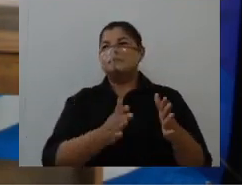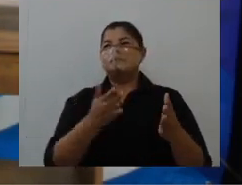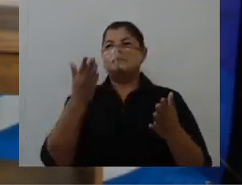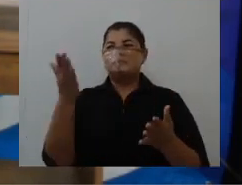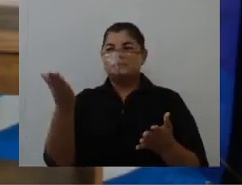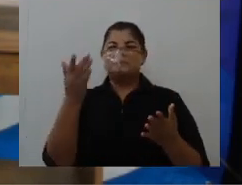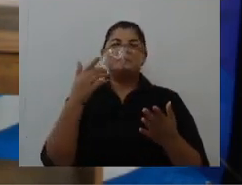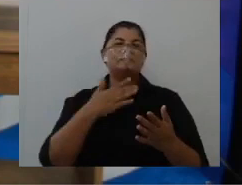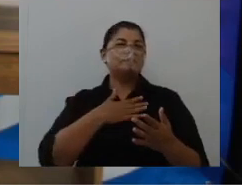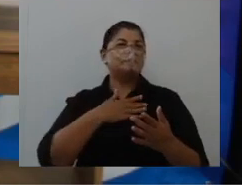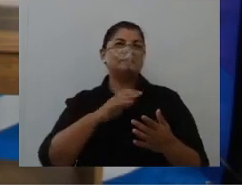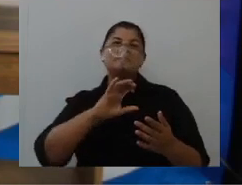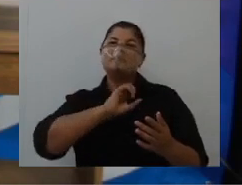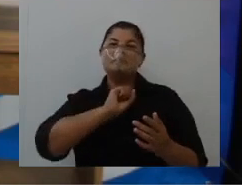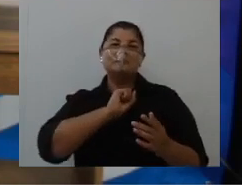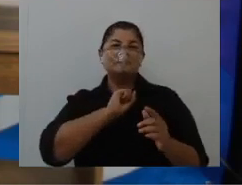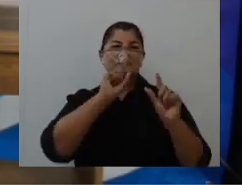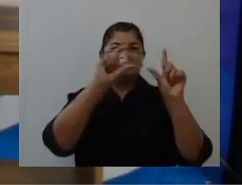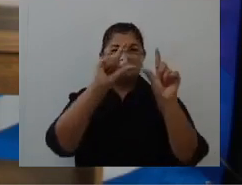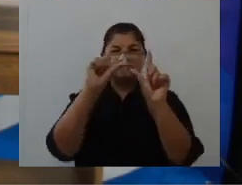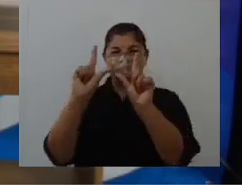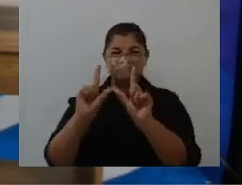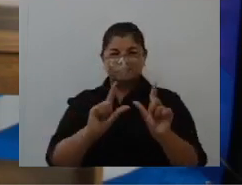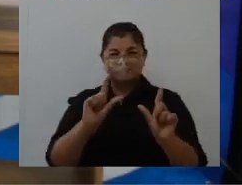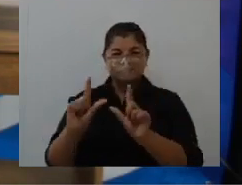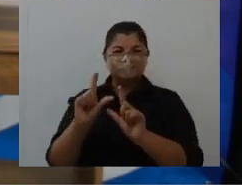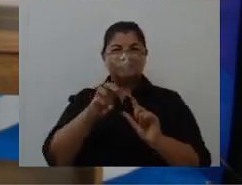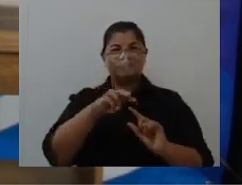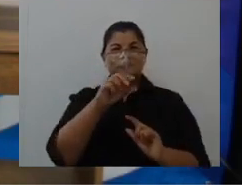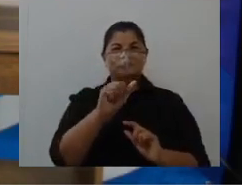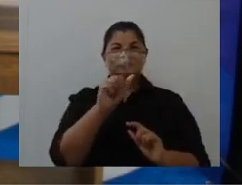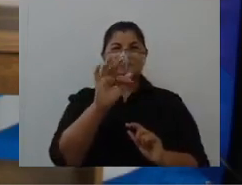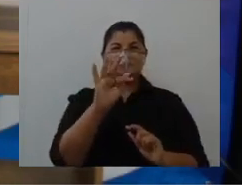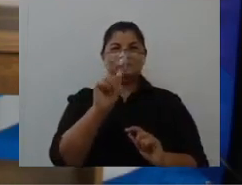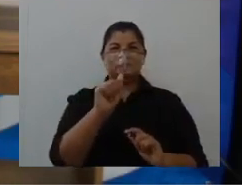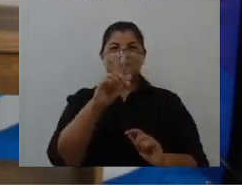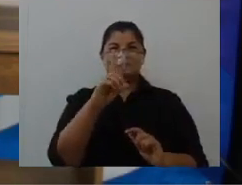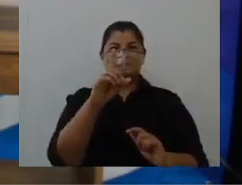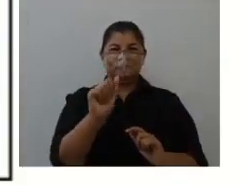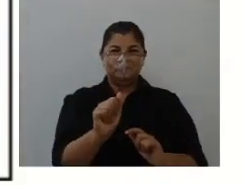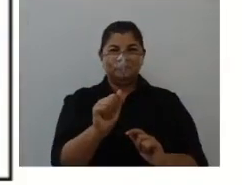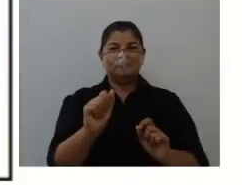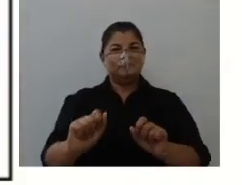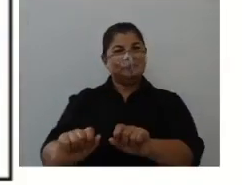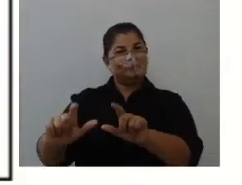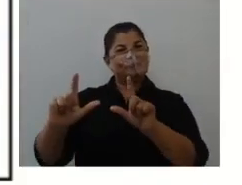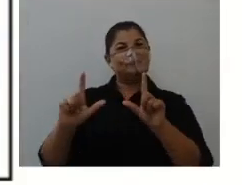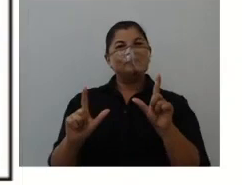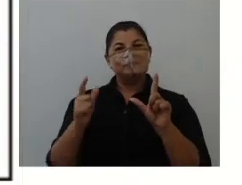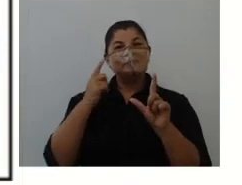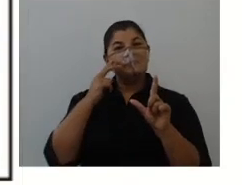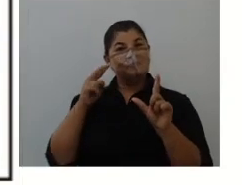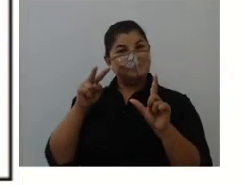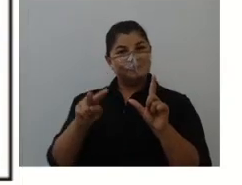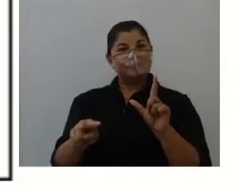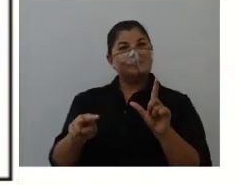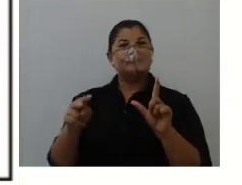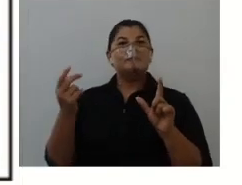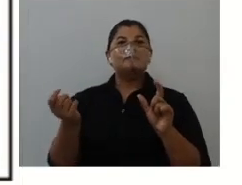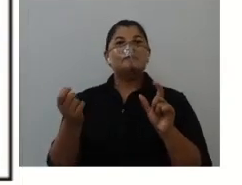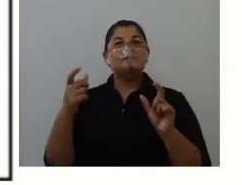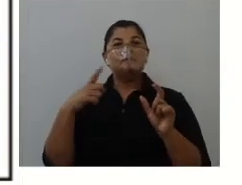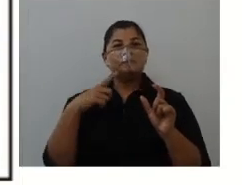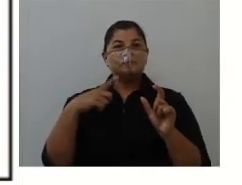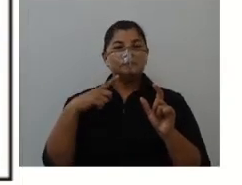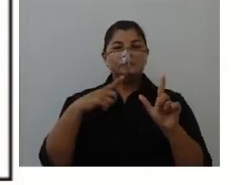que eu gosto, são as tirinhas de Mafalda. Vou pedir para colocar em tela cheia. Olha lá, a tirinha é um